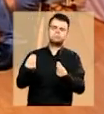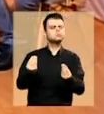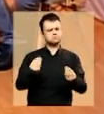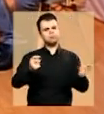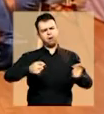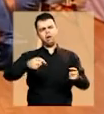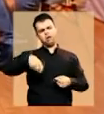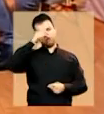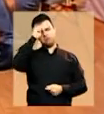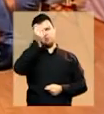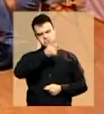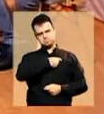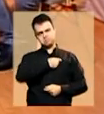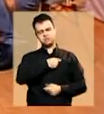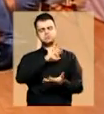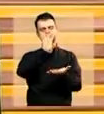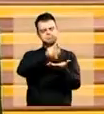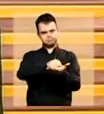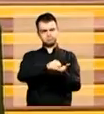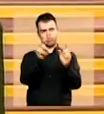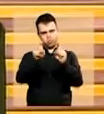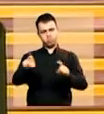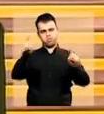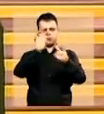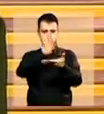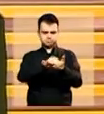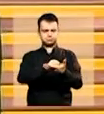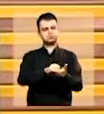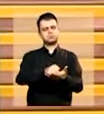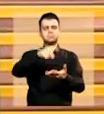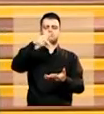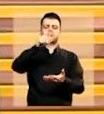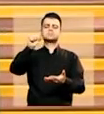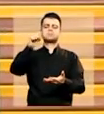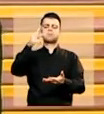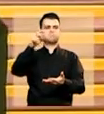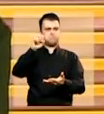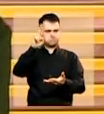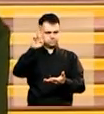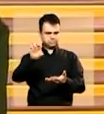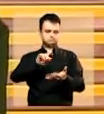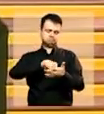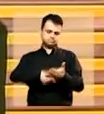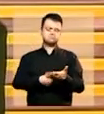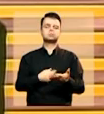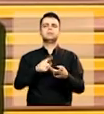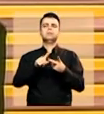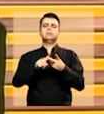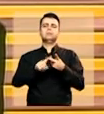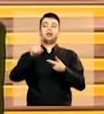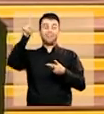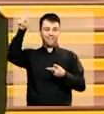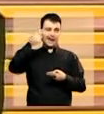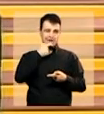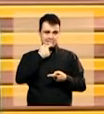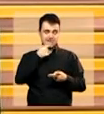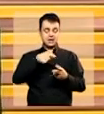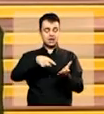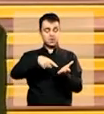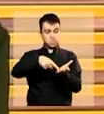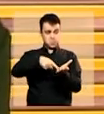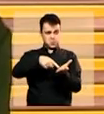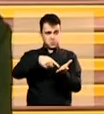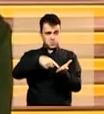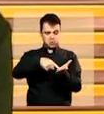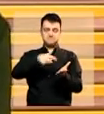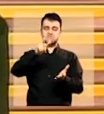Preto, né? O agendamento é online, é uma coisa simples. Visto, por exemplo, essa turma de Inglaterra não precisa de visto, porque na Europa brasileiro não precisa de visto, é bem